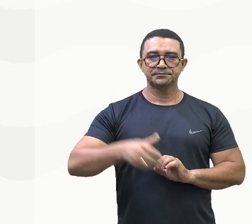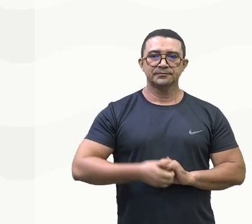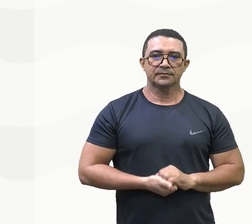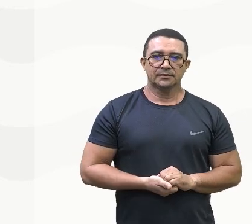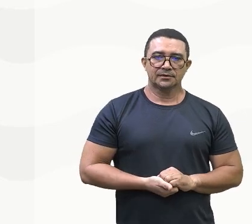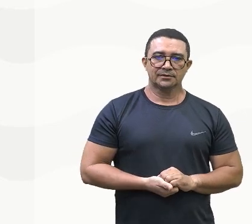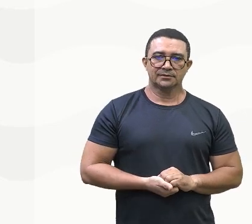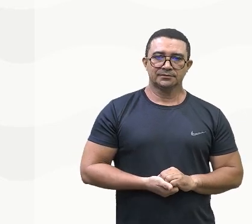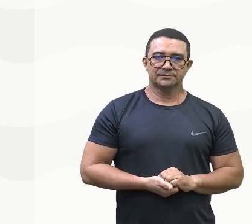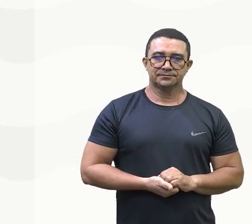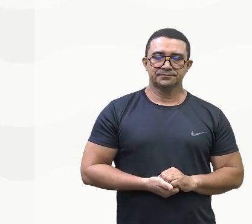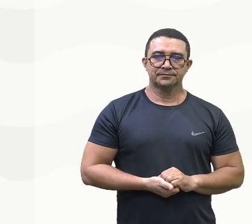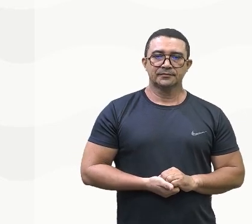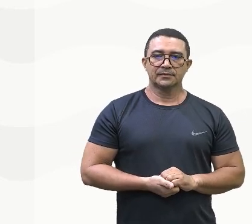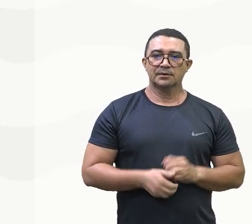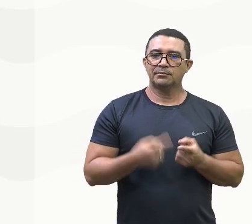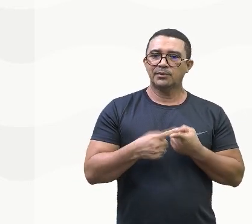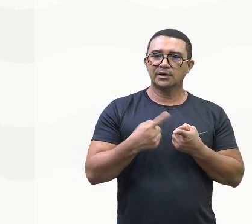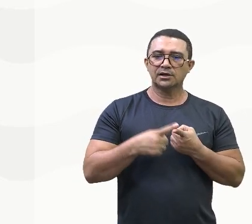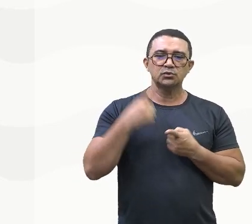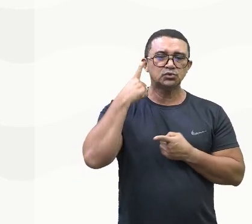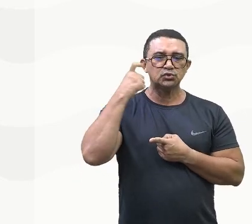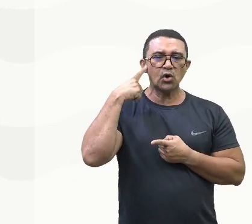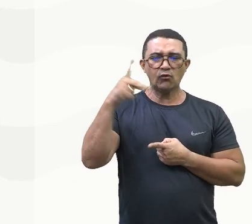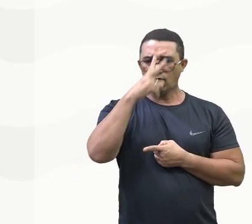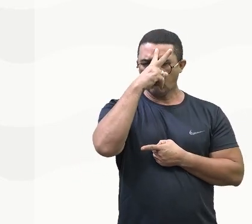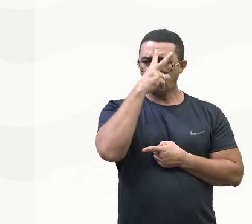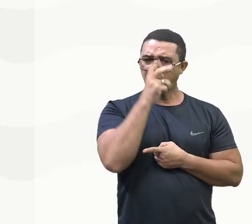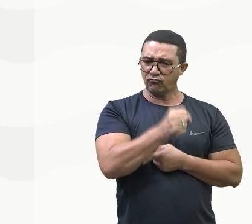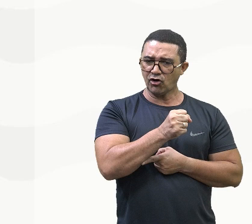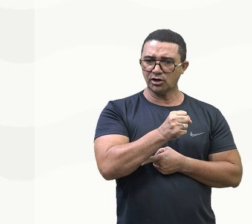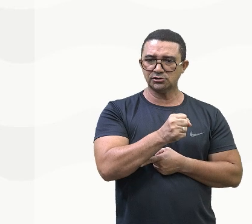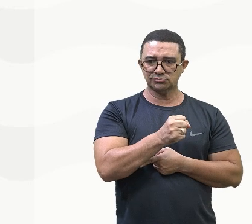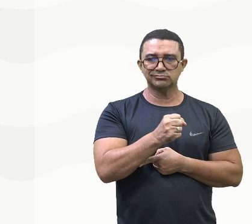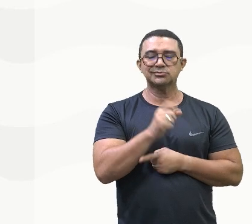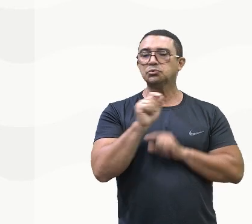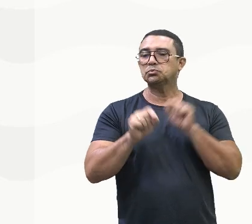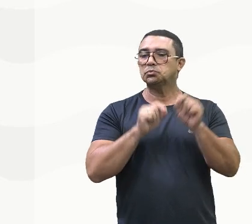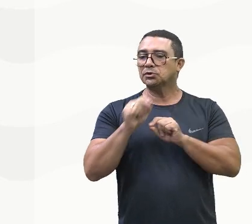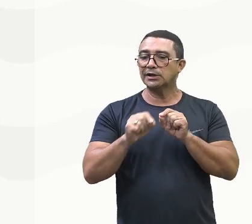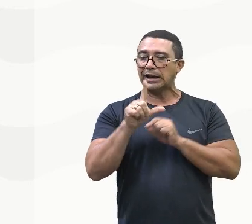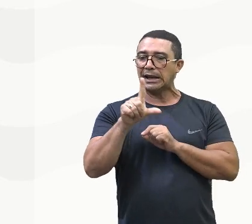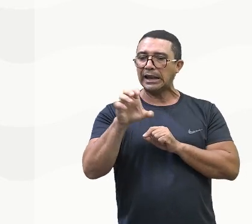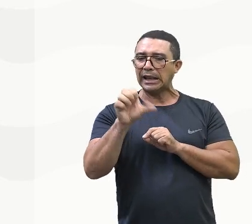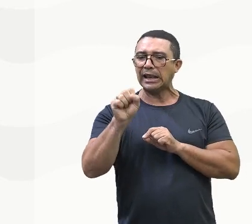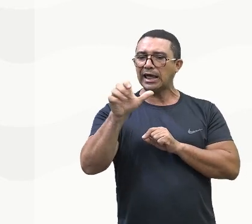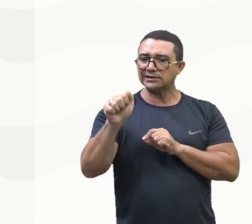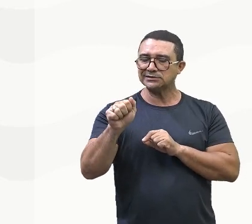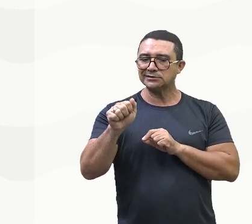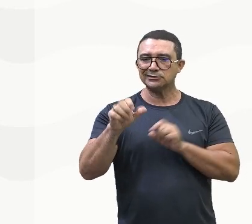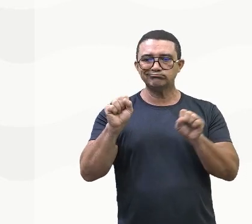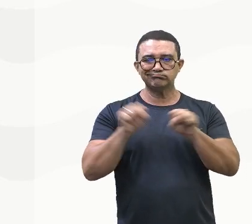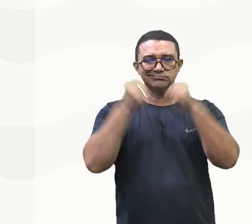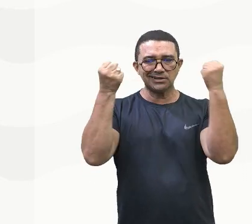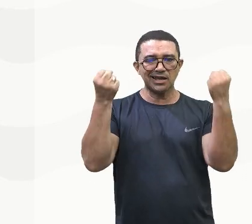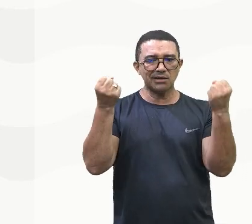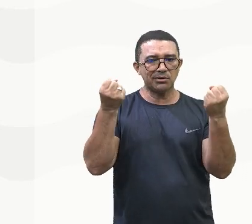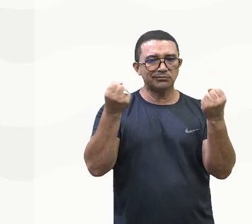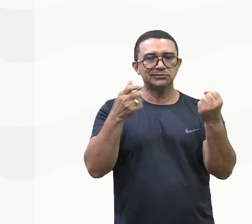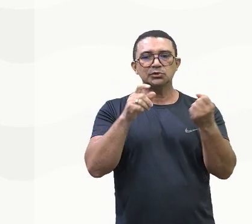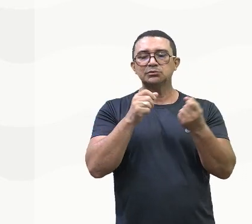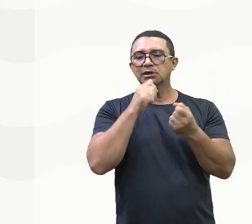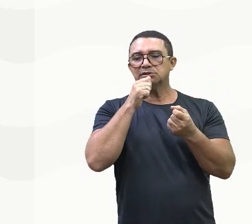Otorrinolaringologia, a ABOR, né? Porque o som alto, ele lesa. O que é lesar? Destruir as